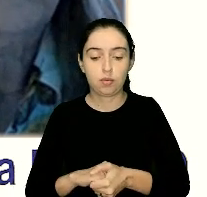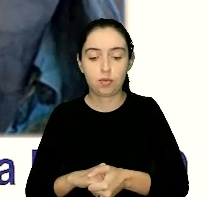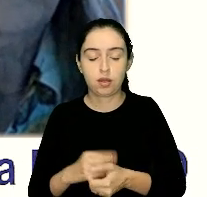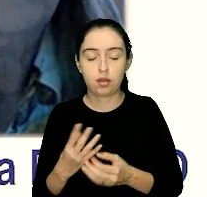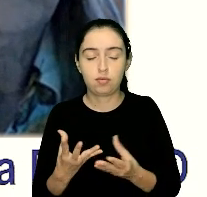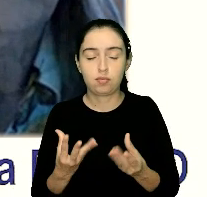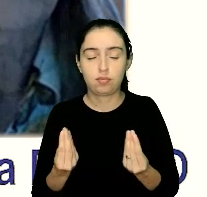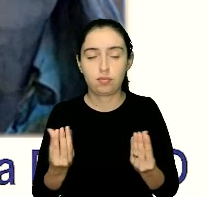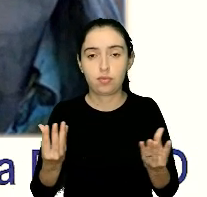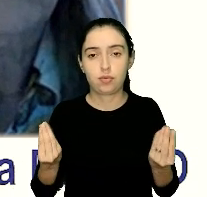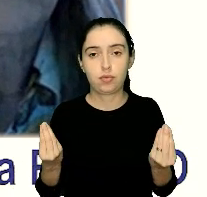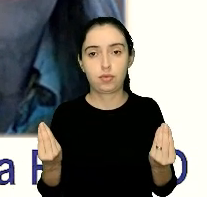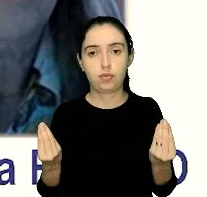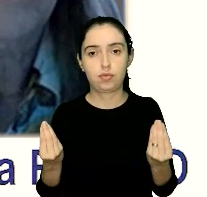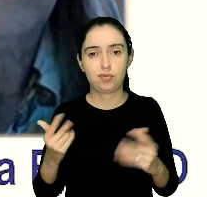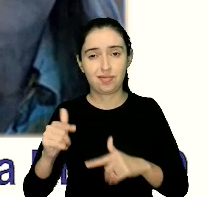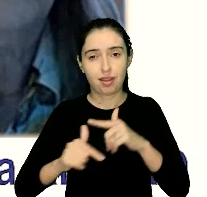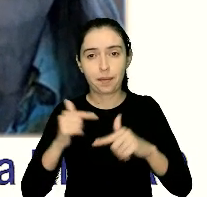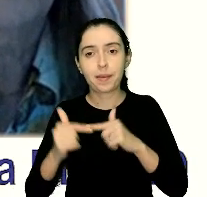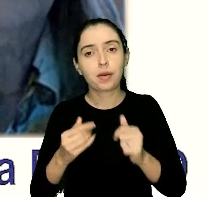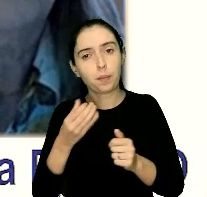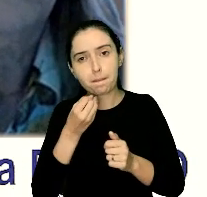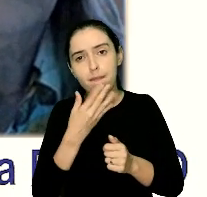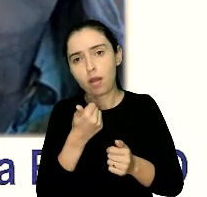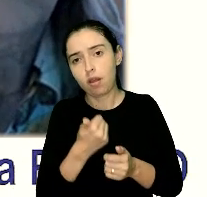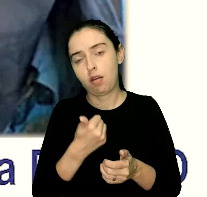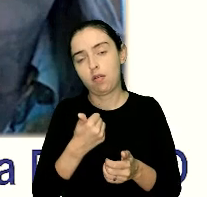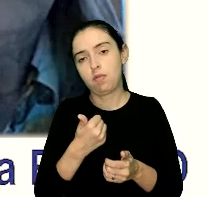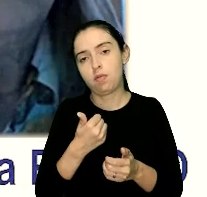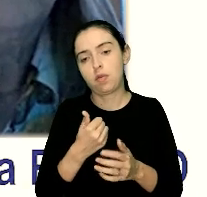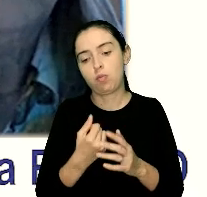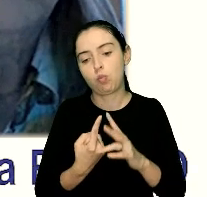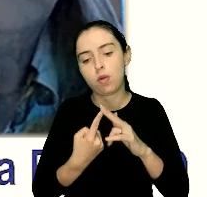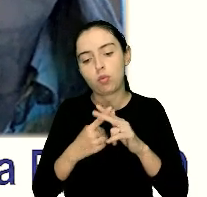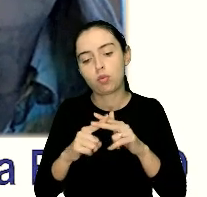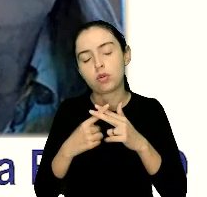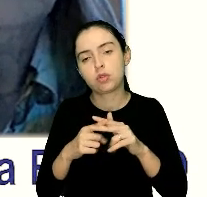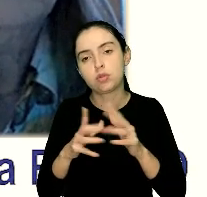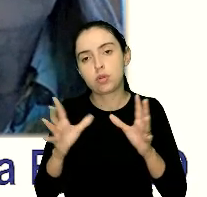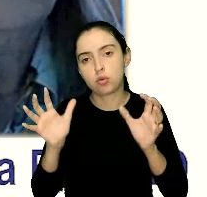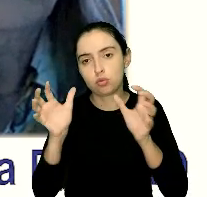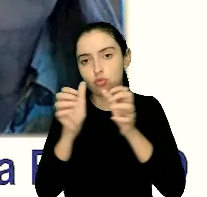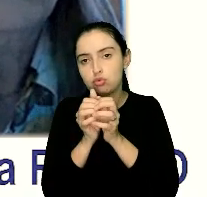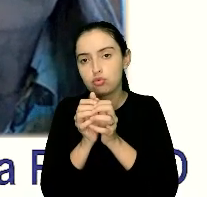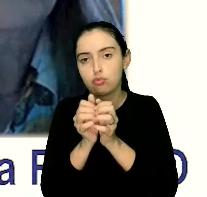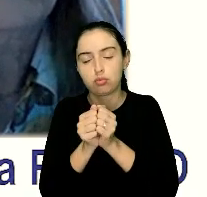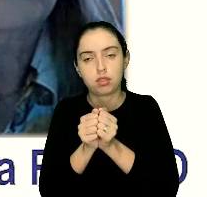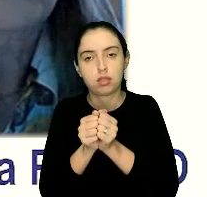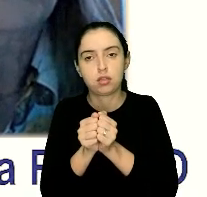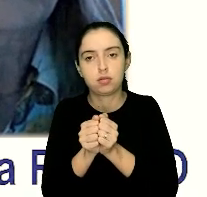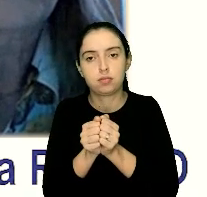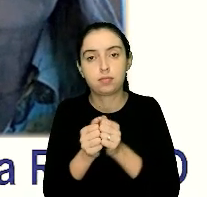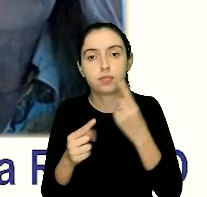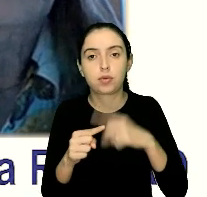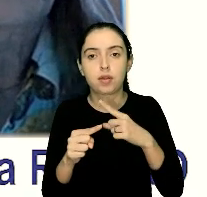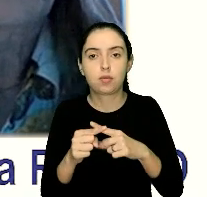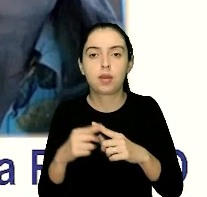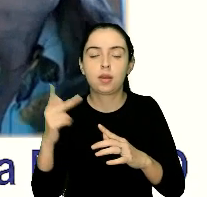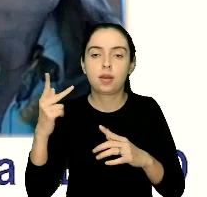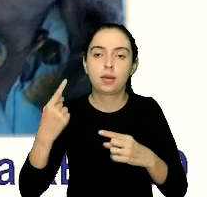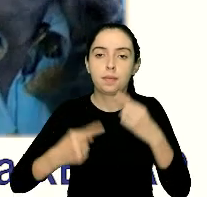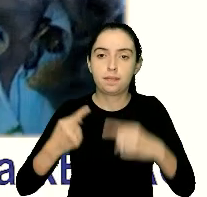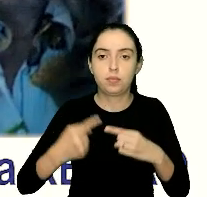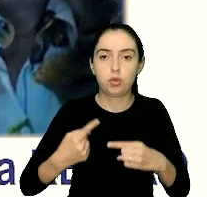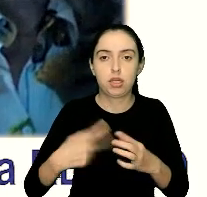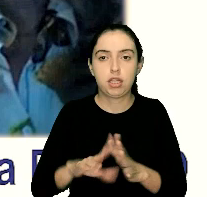muito bacana, porque é uma construção conjunta, né, porque é uma política da 3ª região.